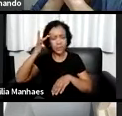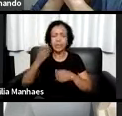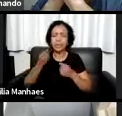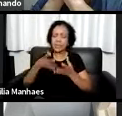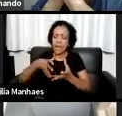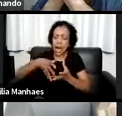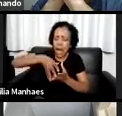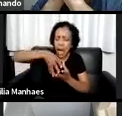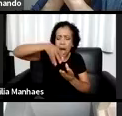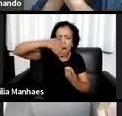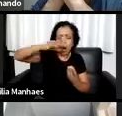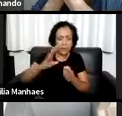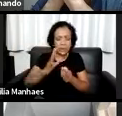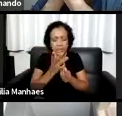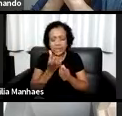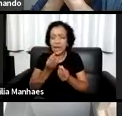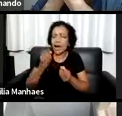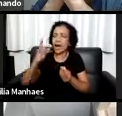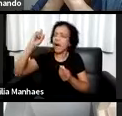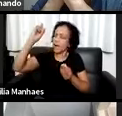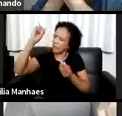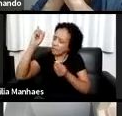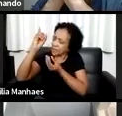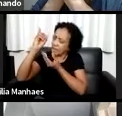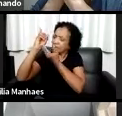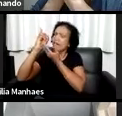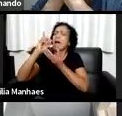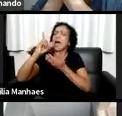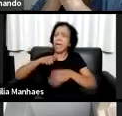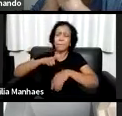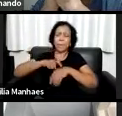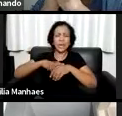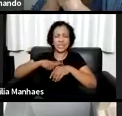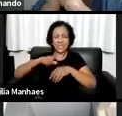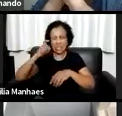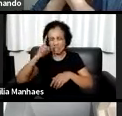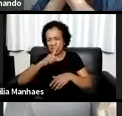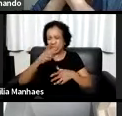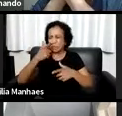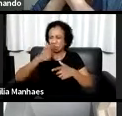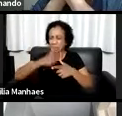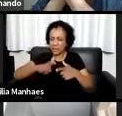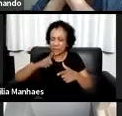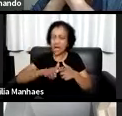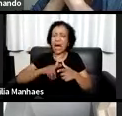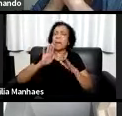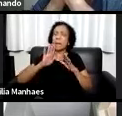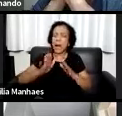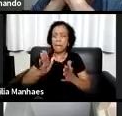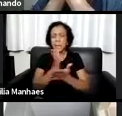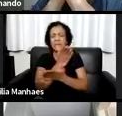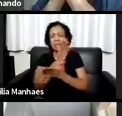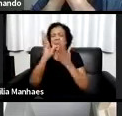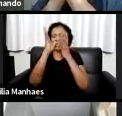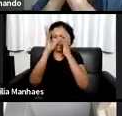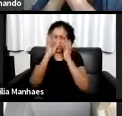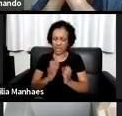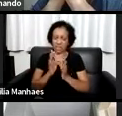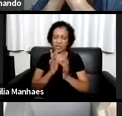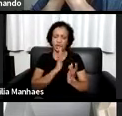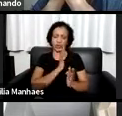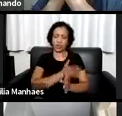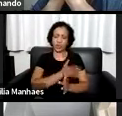almas, neste momento de crise, de lutas, que seja uma colheita de almas nas nossas igrejas para a glória e honra